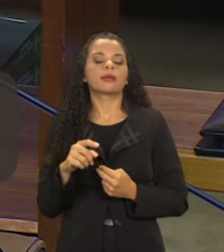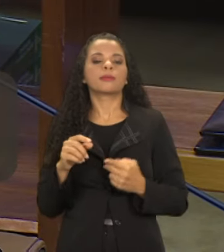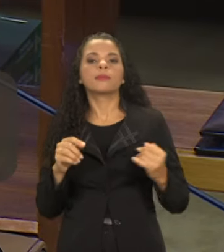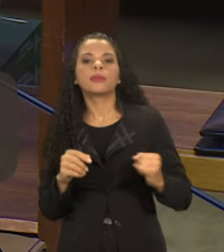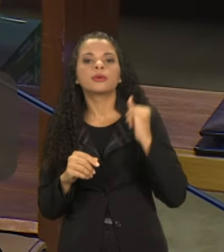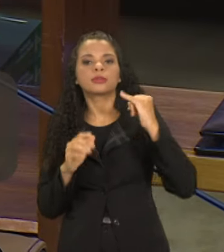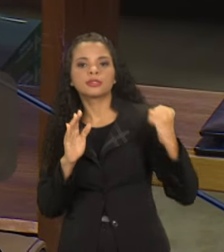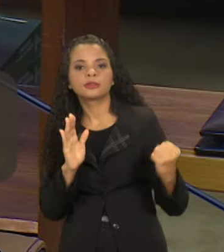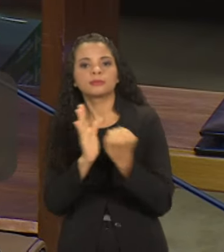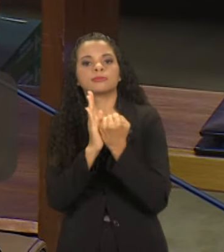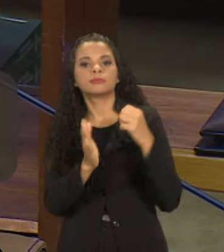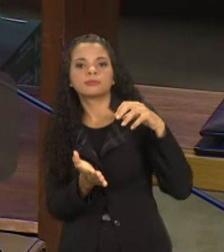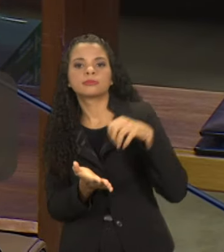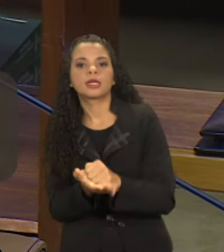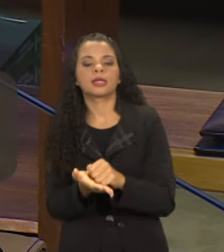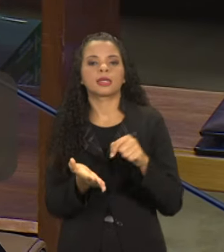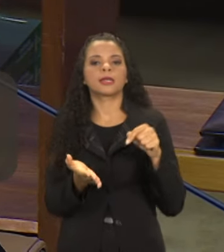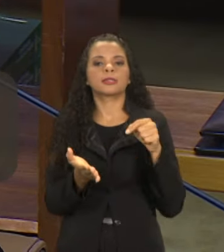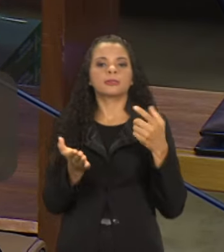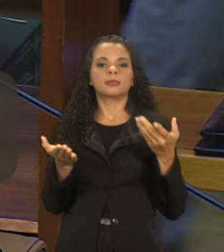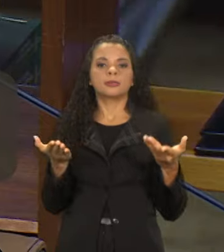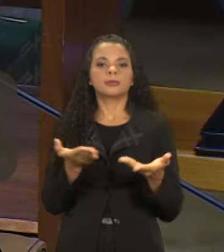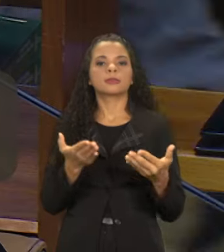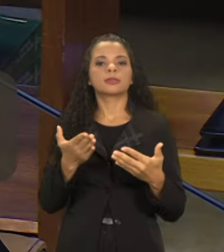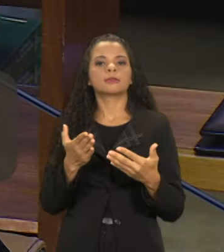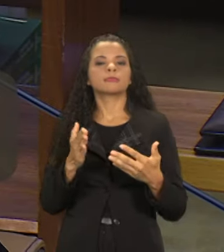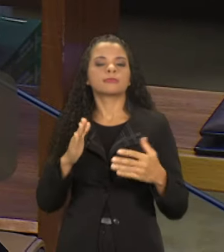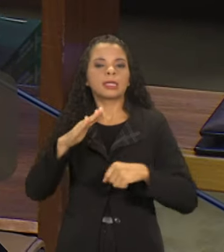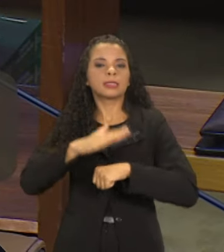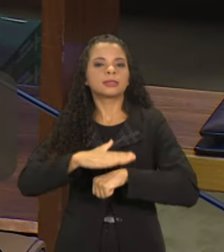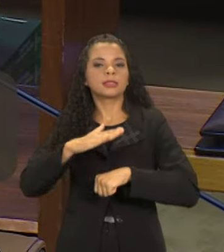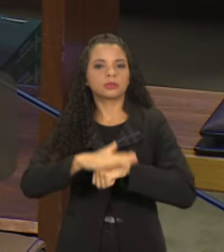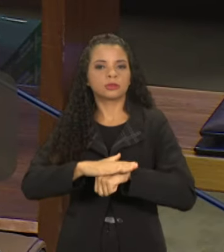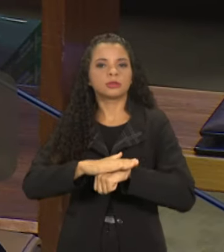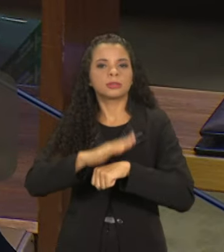de que essas ações de Estado, de maneira pluri,